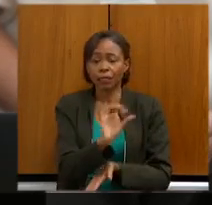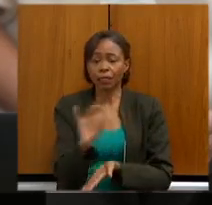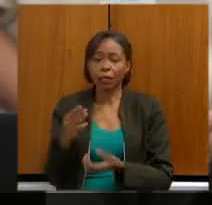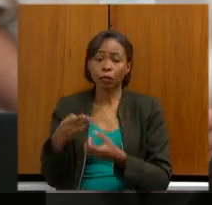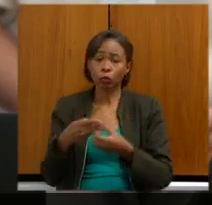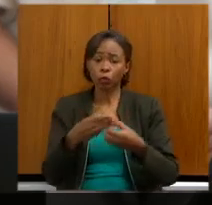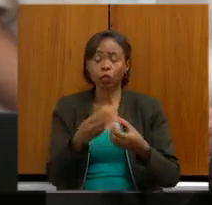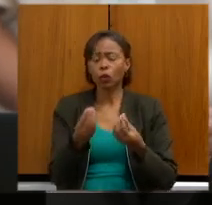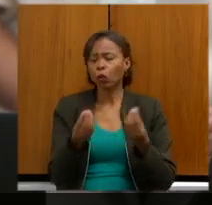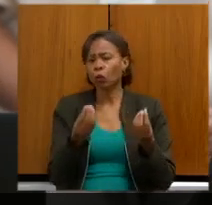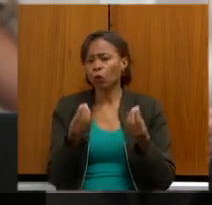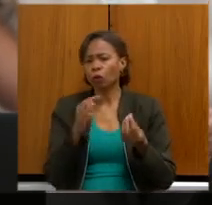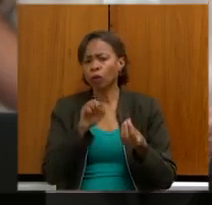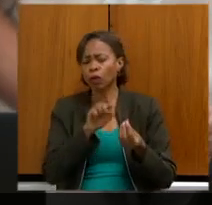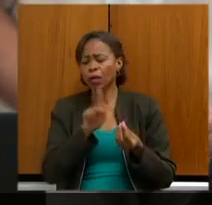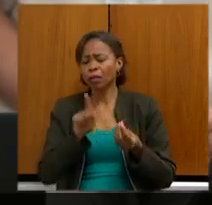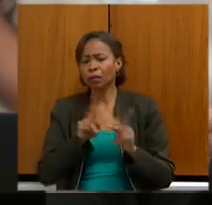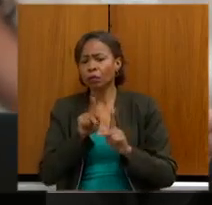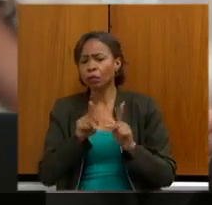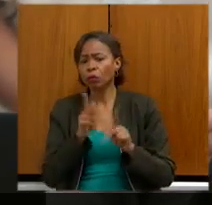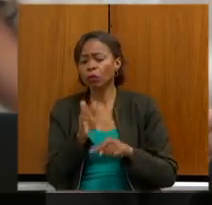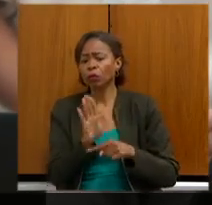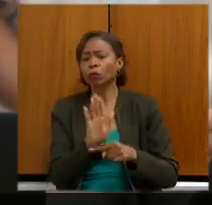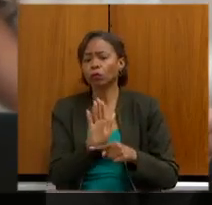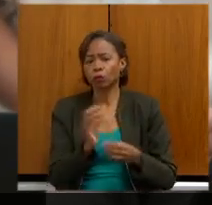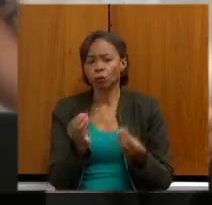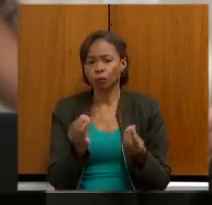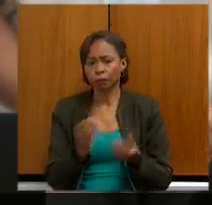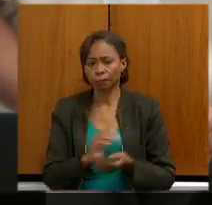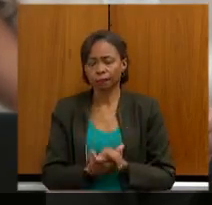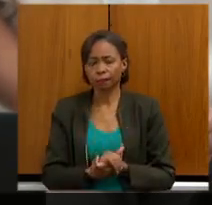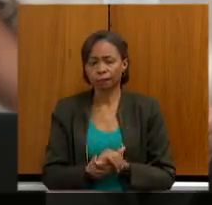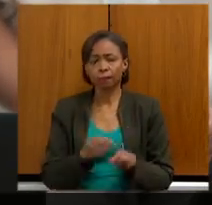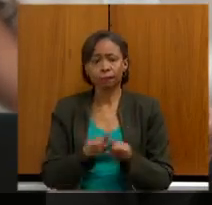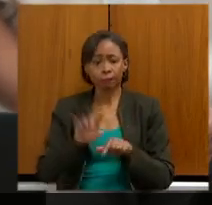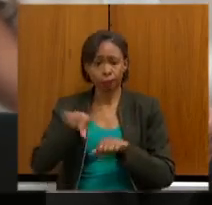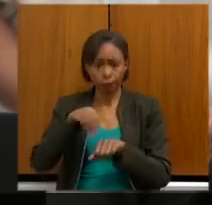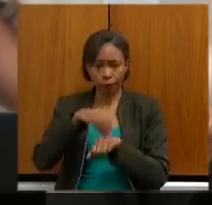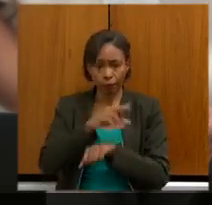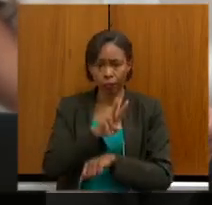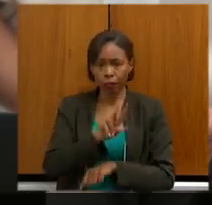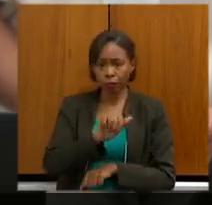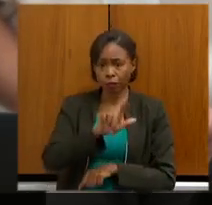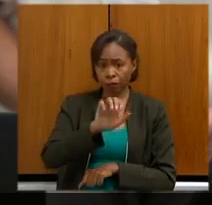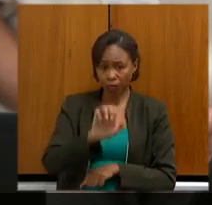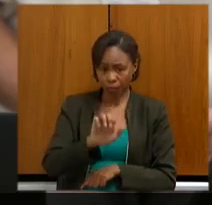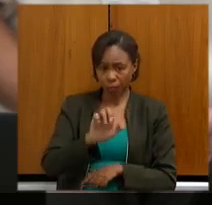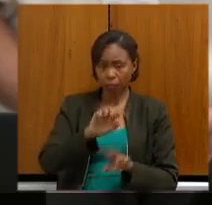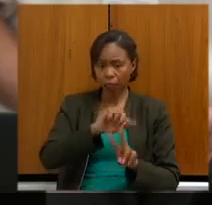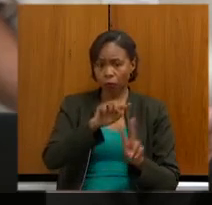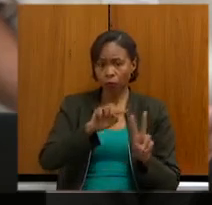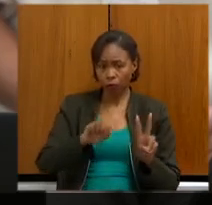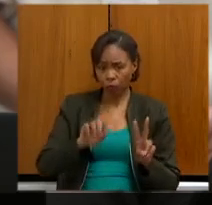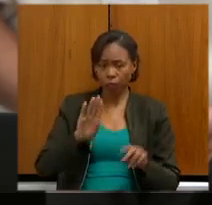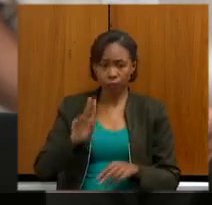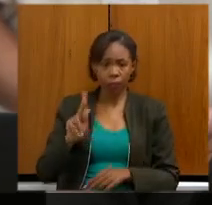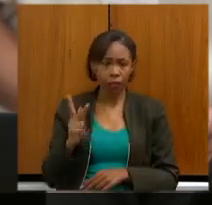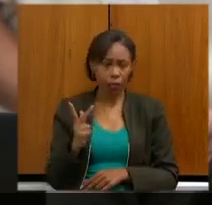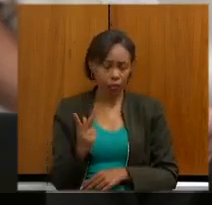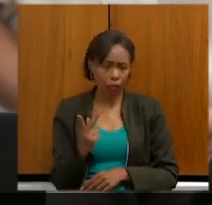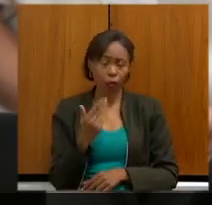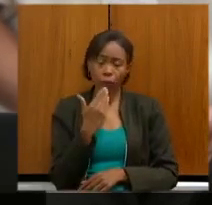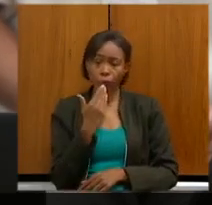forma essas pessoas estão sendos assistidas seja encaminhada à Vale s.a. em Belo Horizonte pedido de